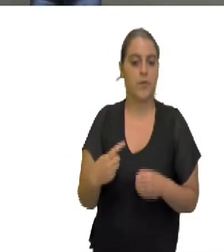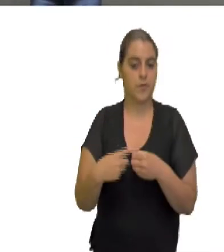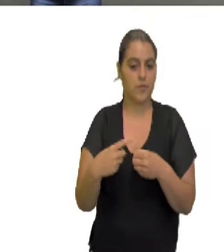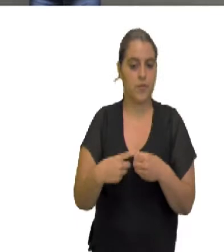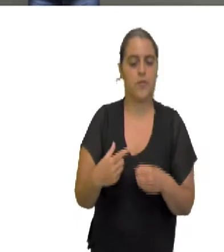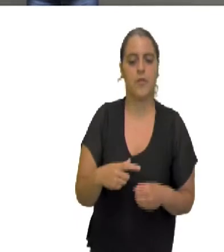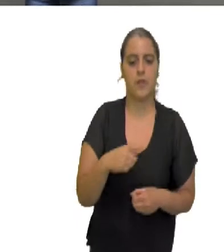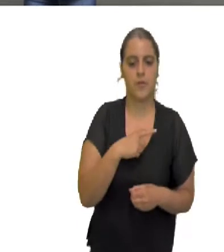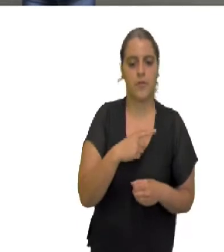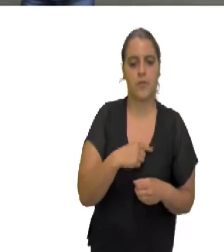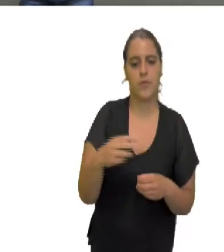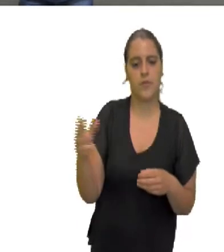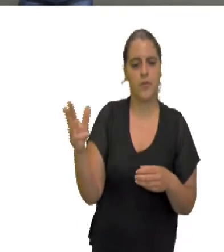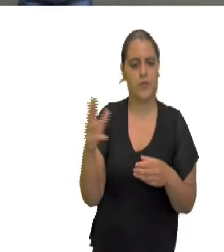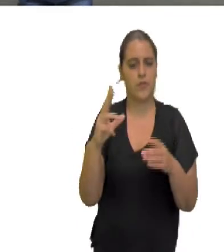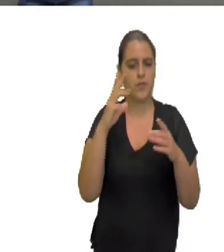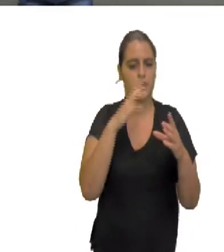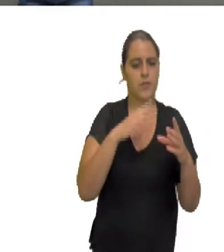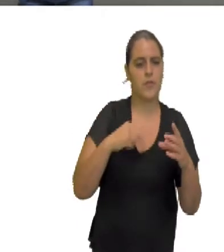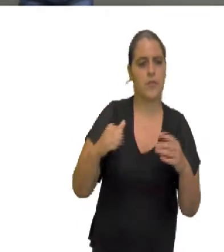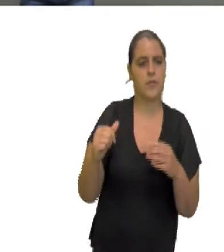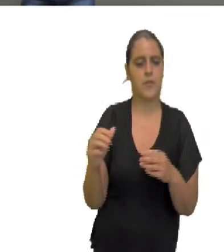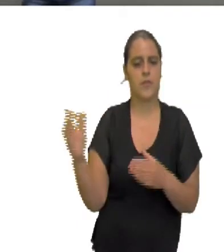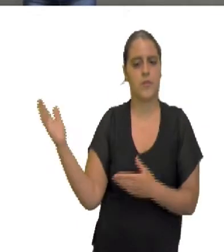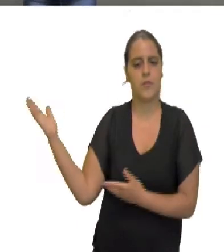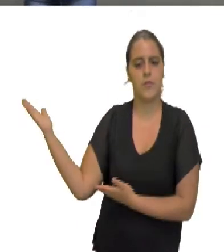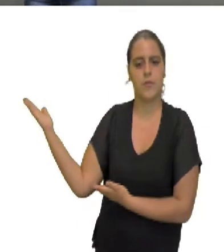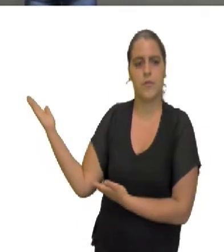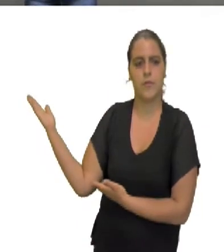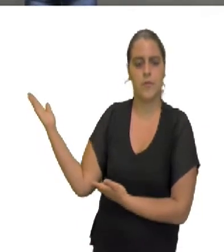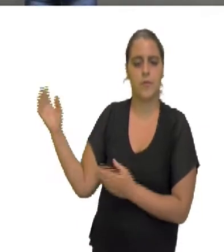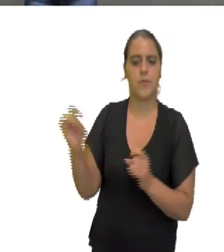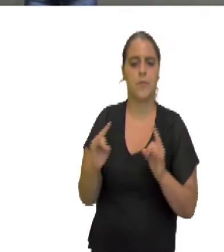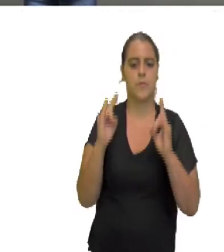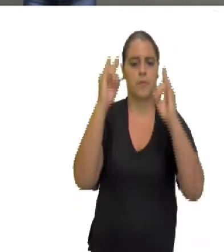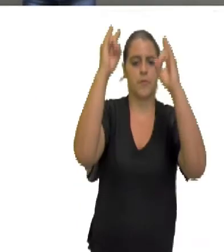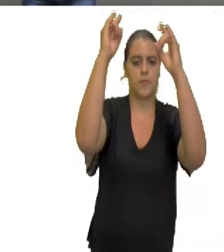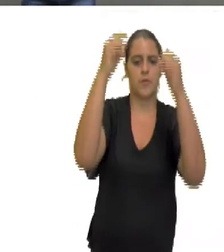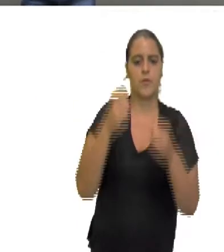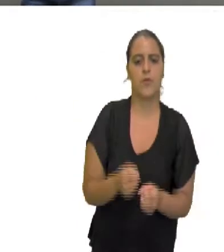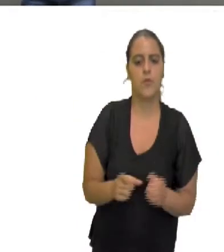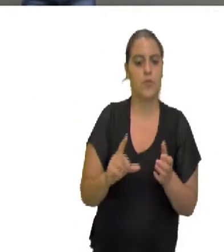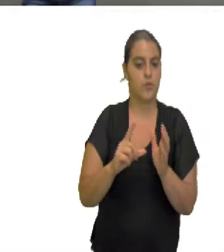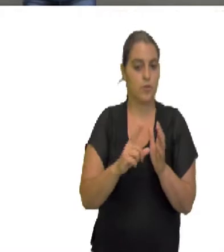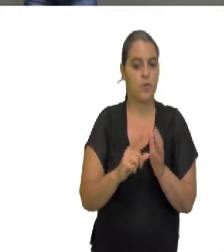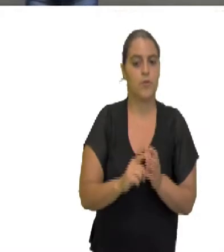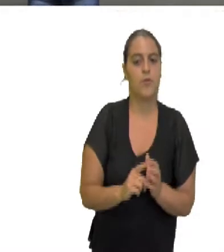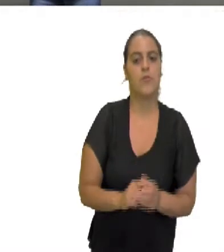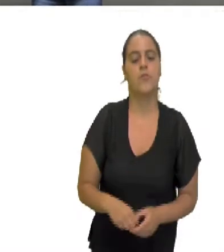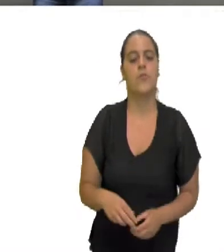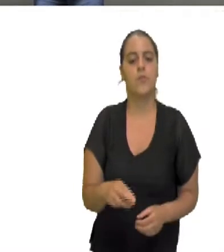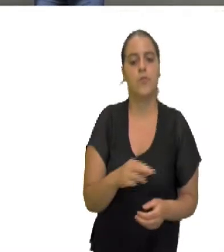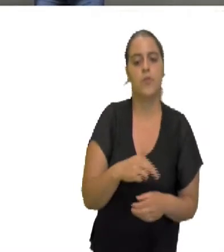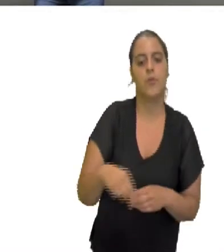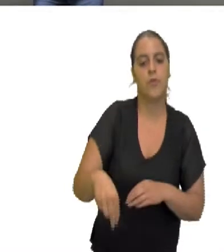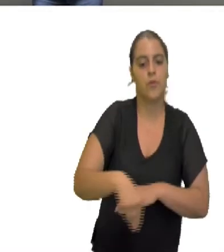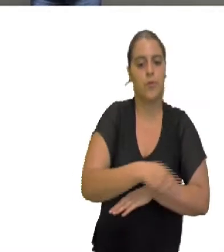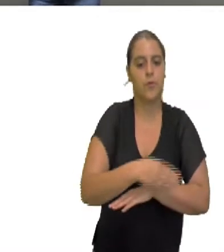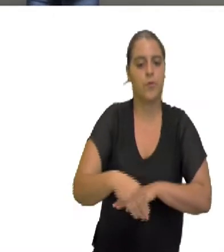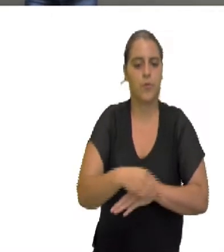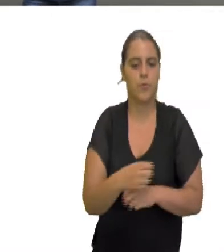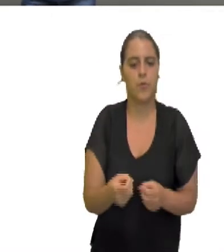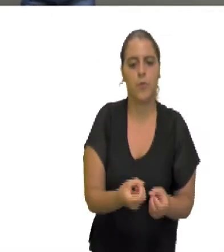tem toda essa paisagem arquitetônica com prédios, lojas, ruas,